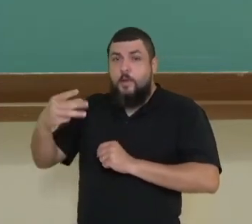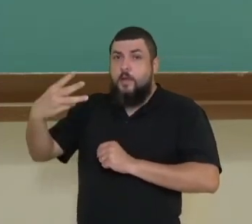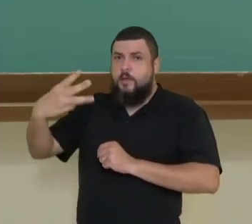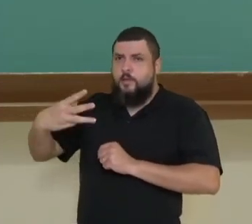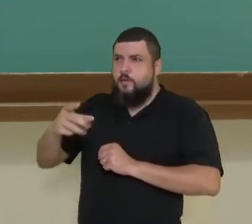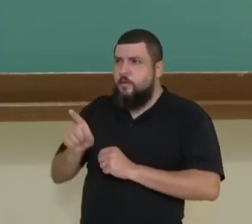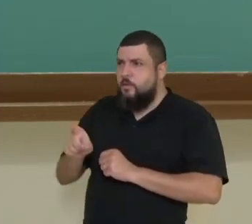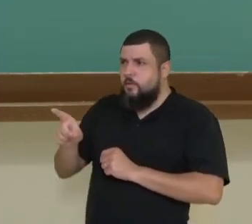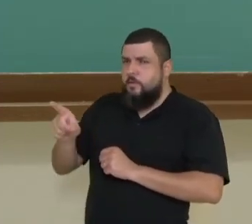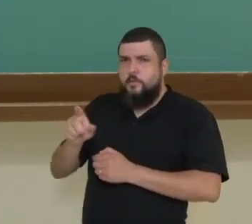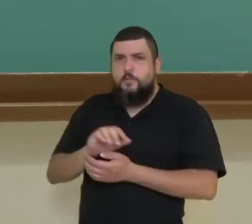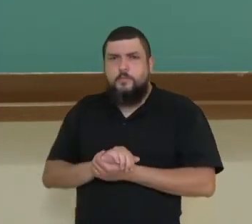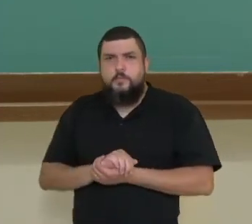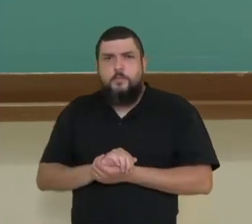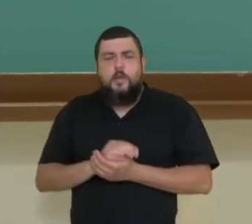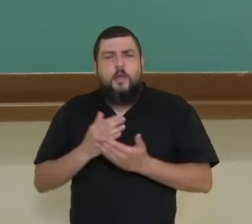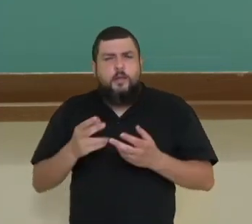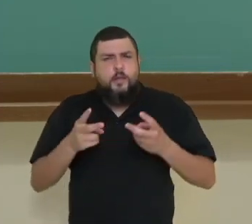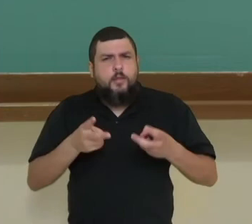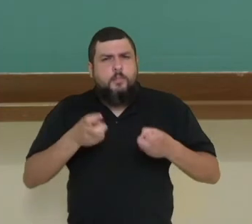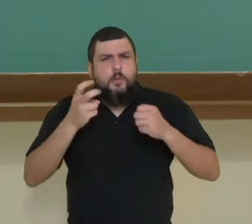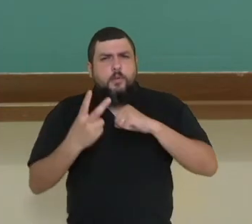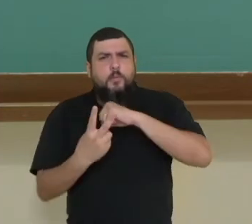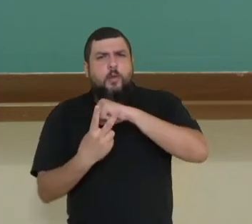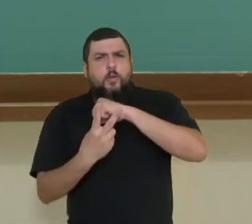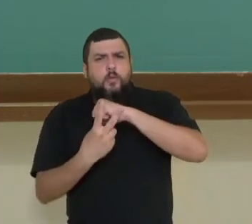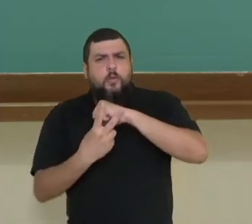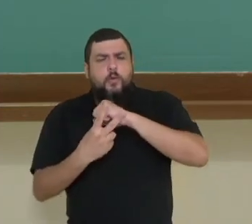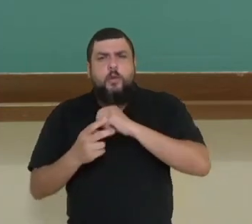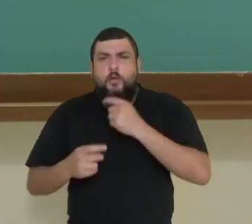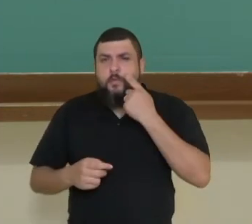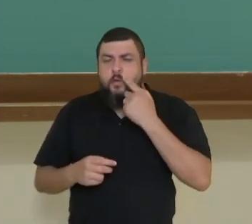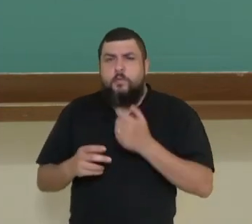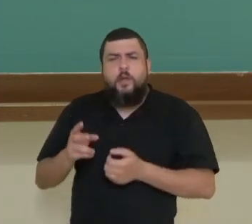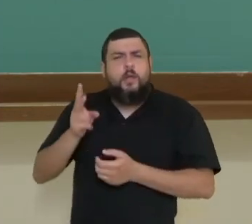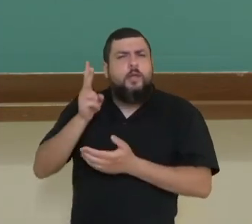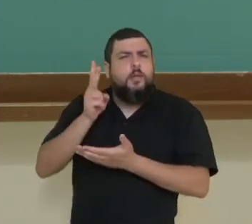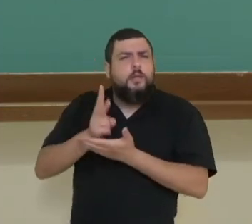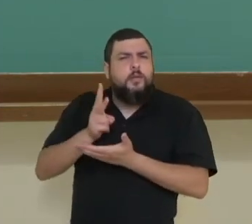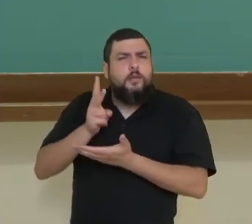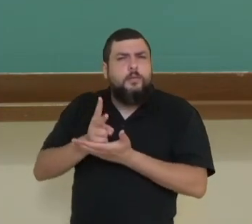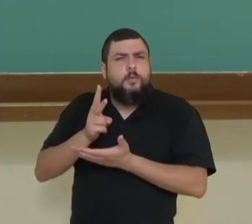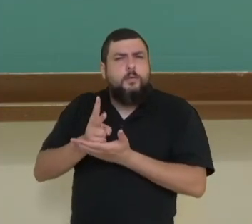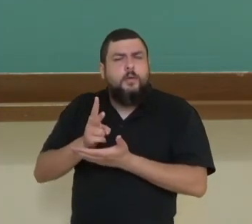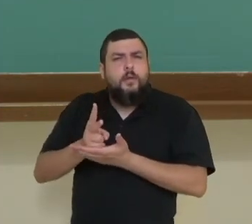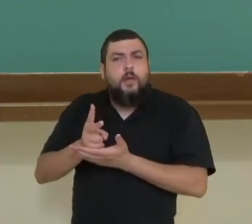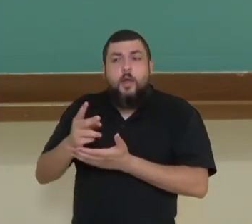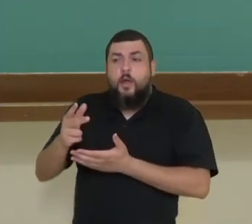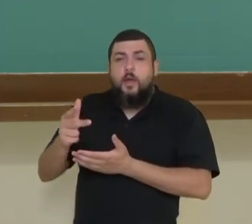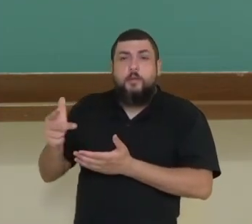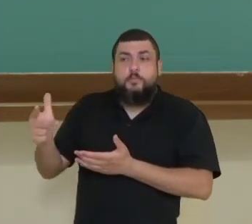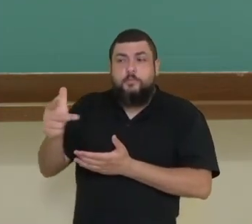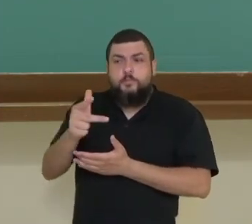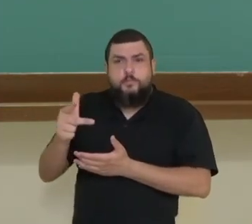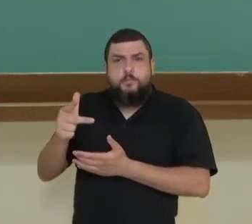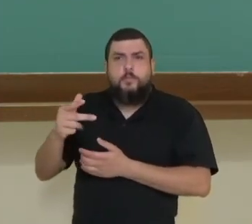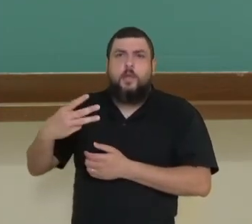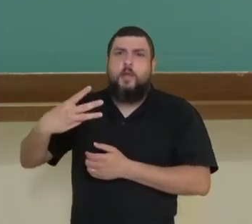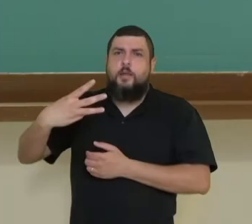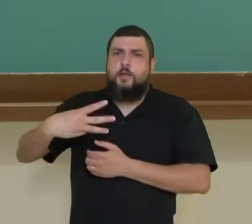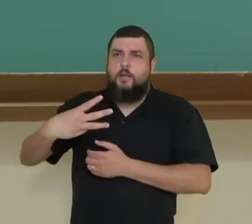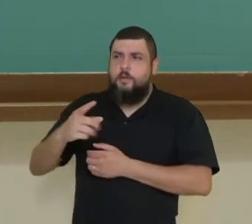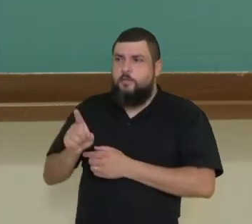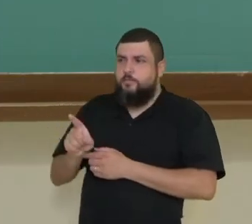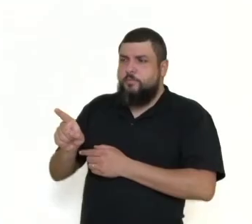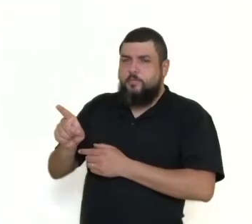né? Observando os verbos, eu vejo o quê? Que está sempre em terceira pessoa. Com isso, eu já posso